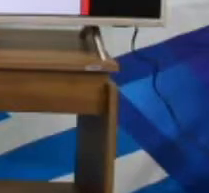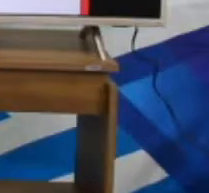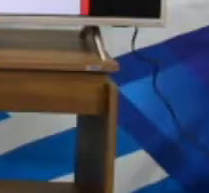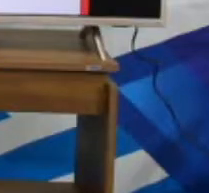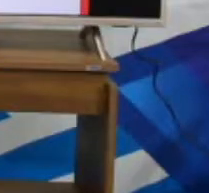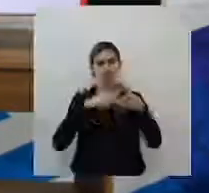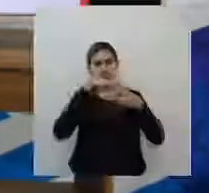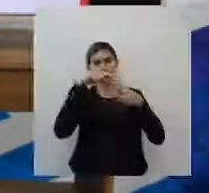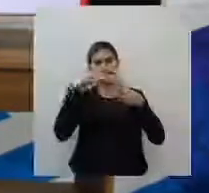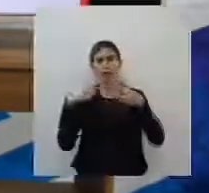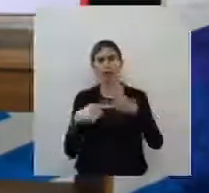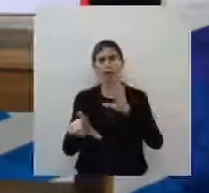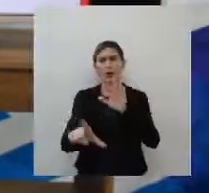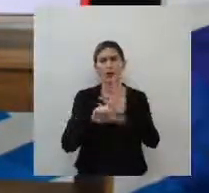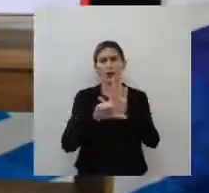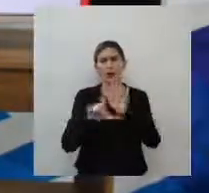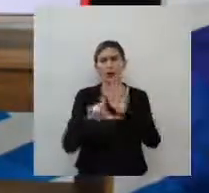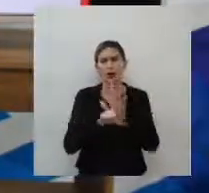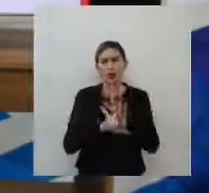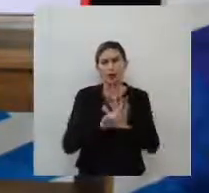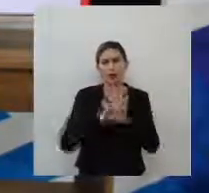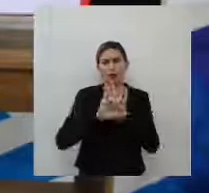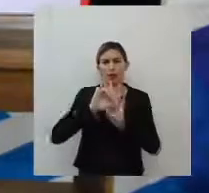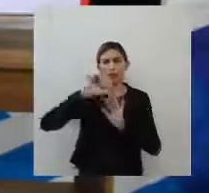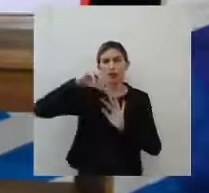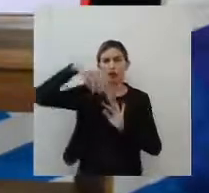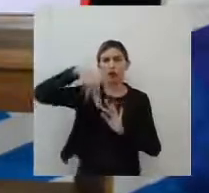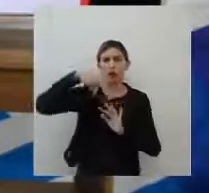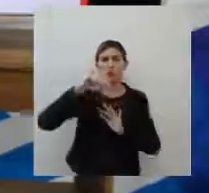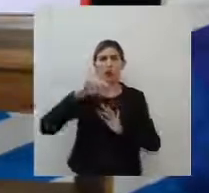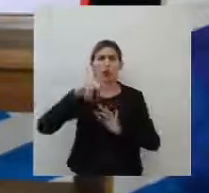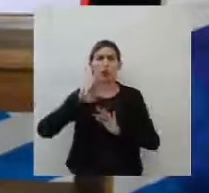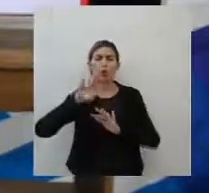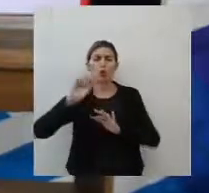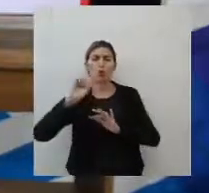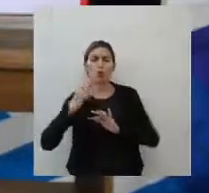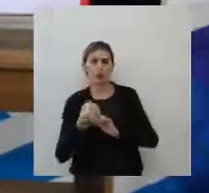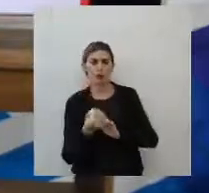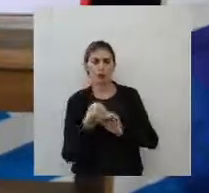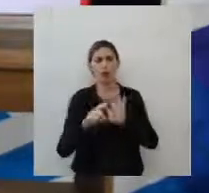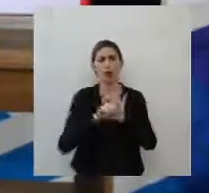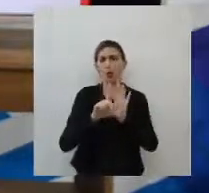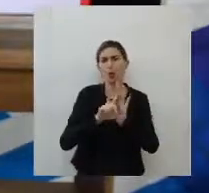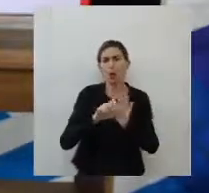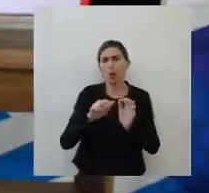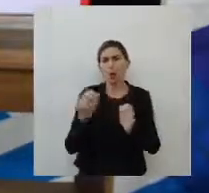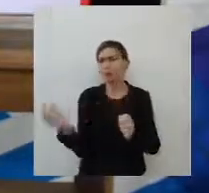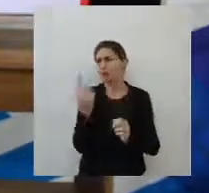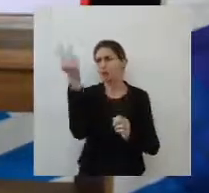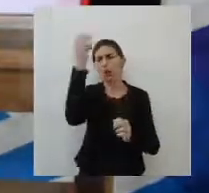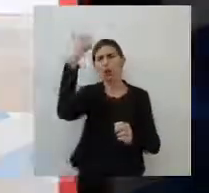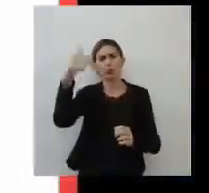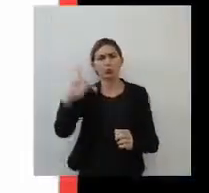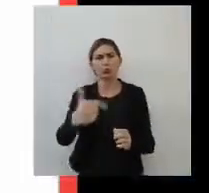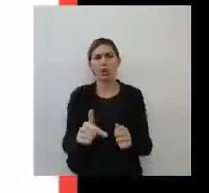delas, chamadas leis inócuas. Ou seja, leis sem valor, leis